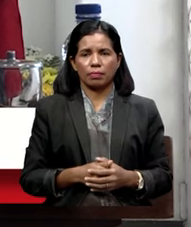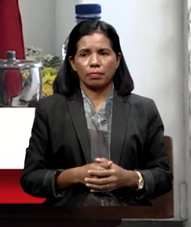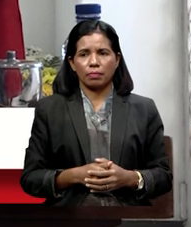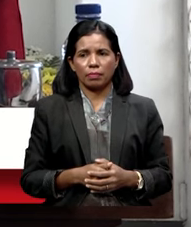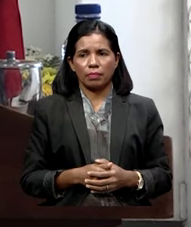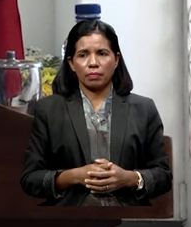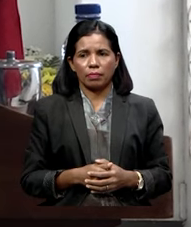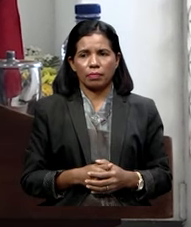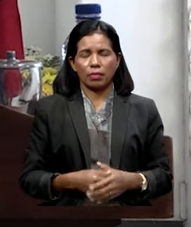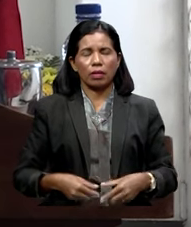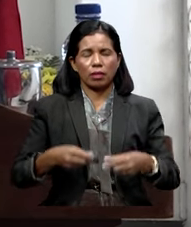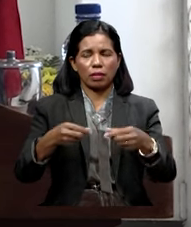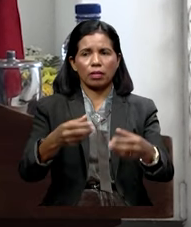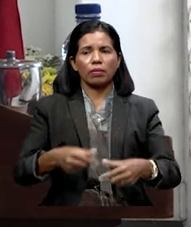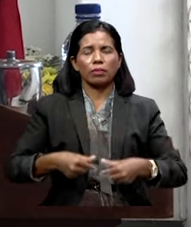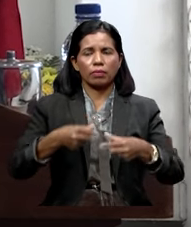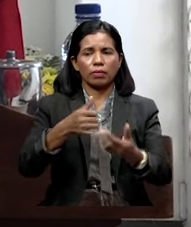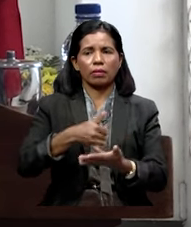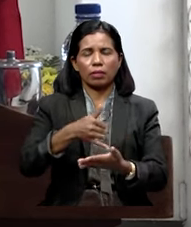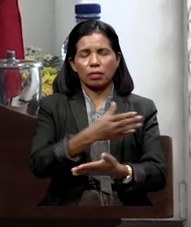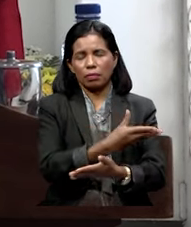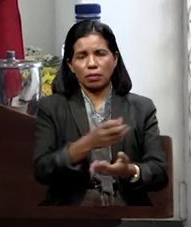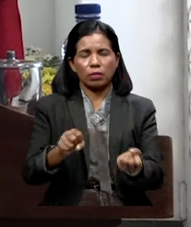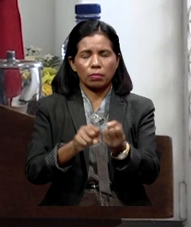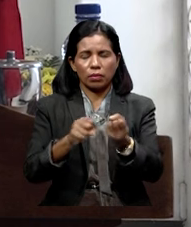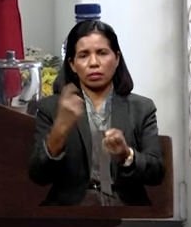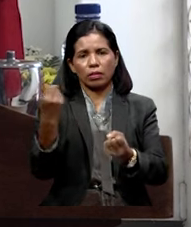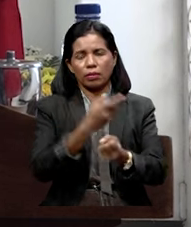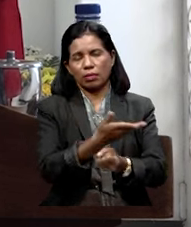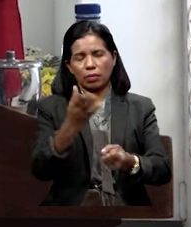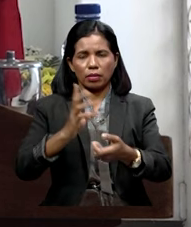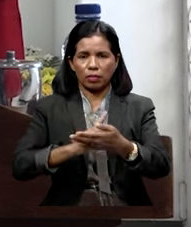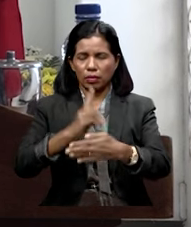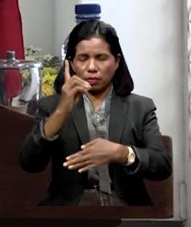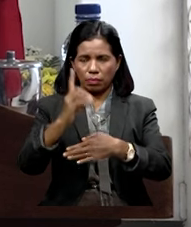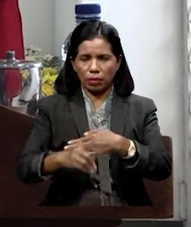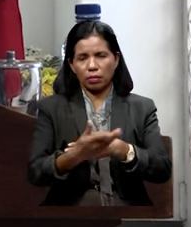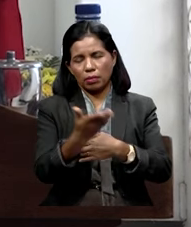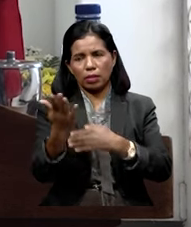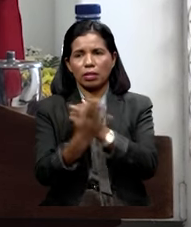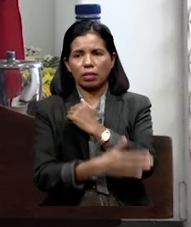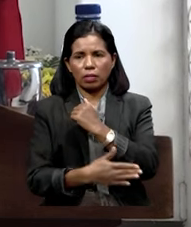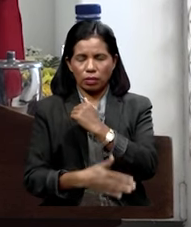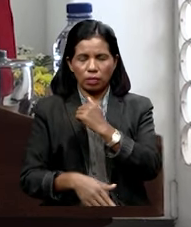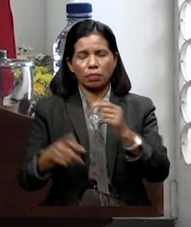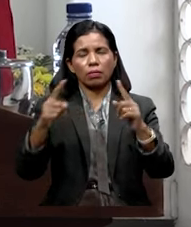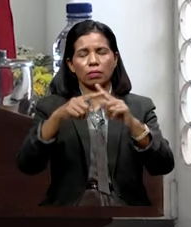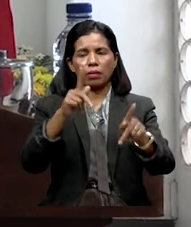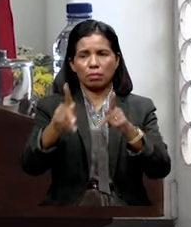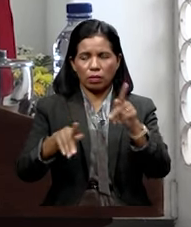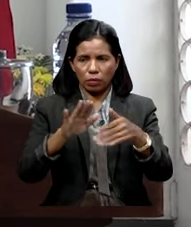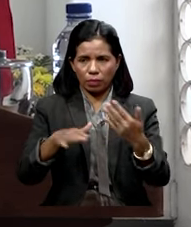tudo sacrificou para conseguir a independência do seu país e do seu povo.